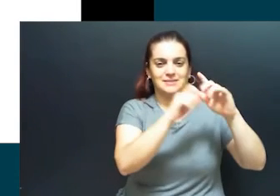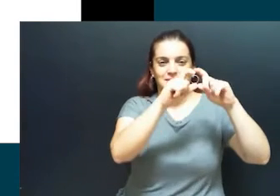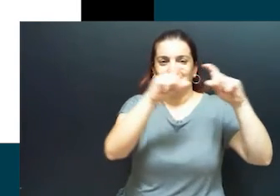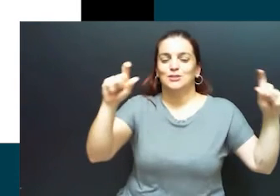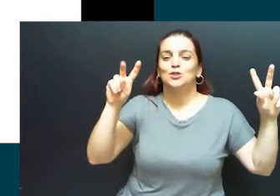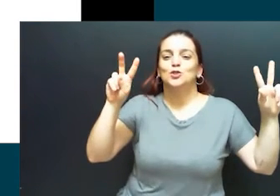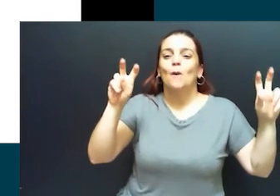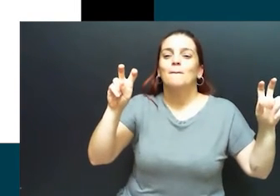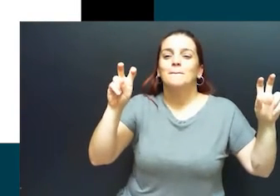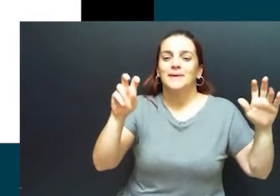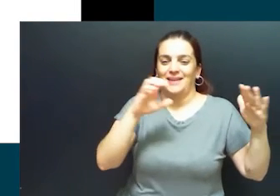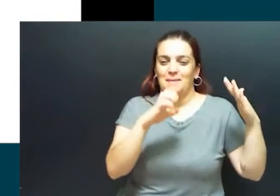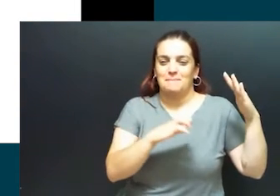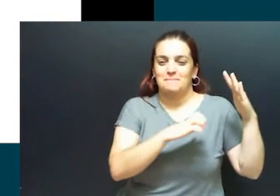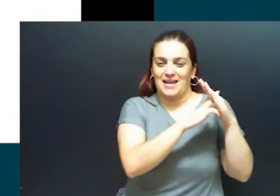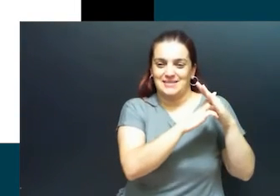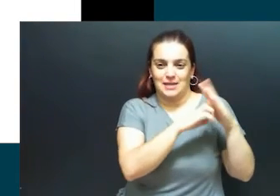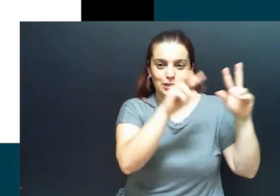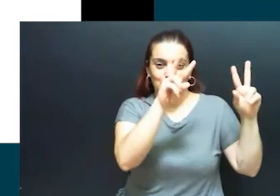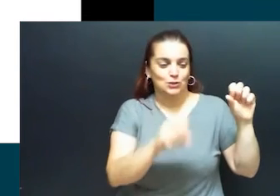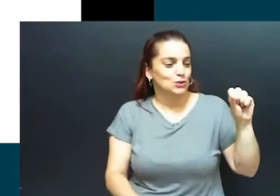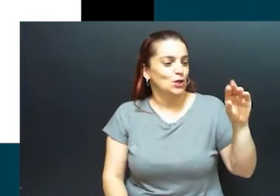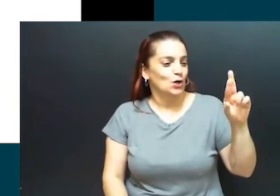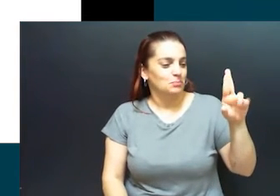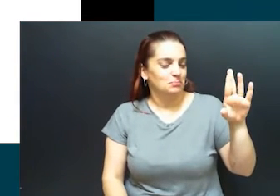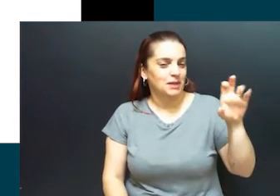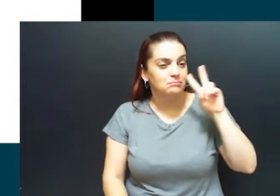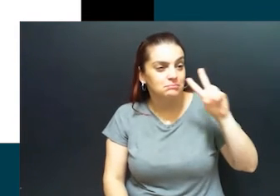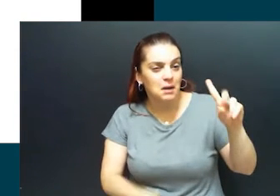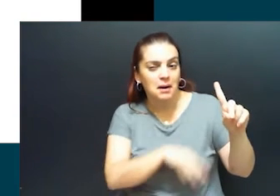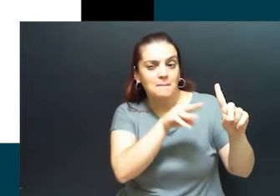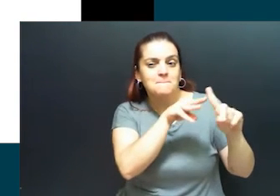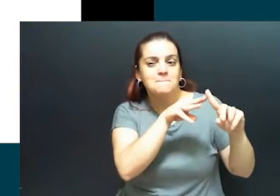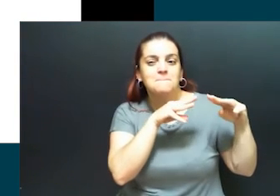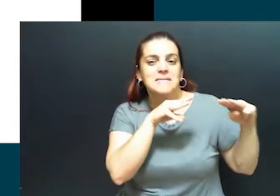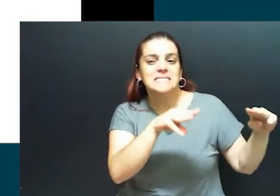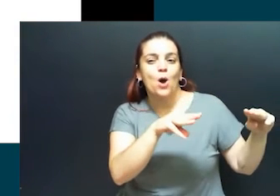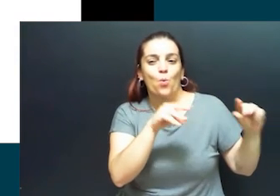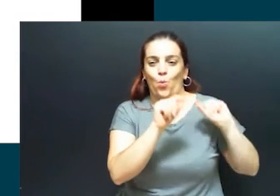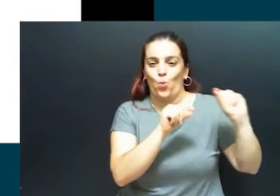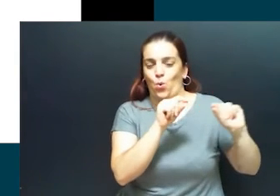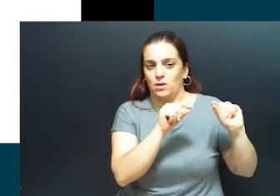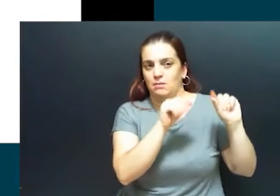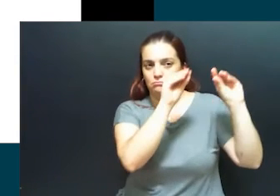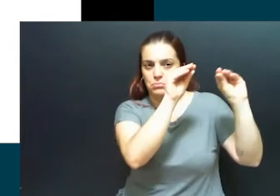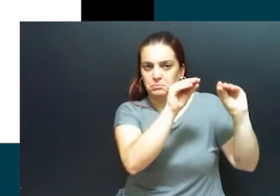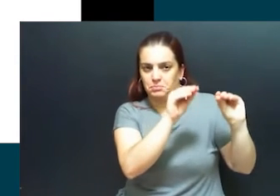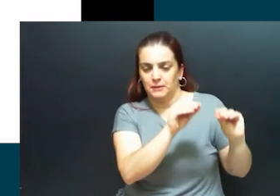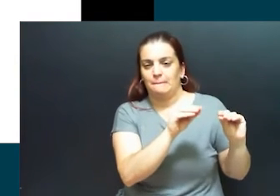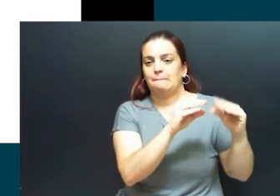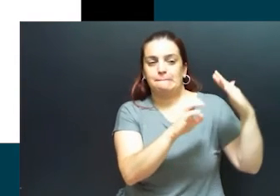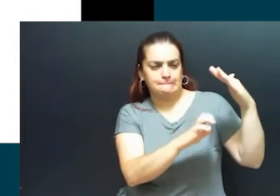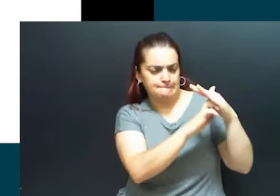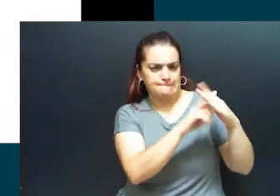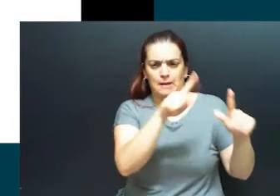né? Então é fácil conseguir acessar a missão, né? Então, digamos que a missão desse nosso exemplo seja, dessa empresa, seja